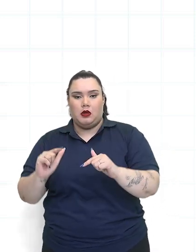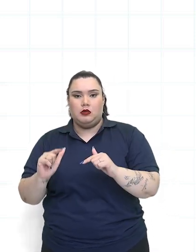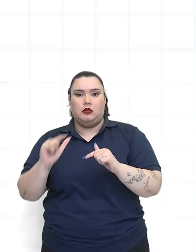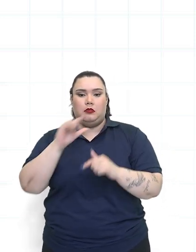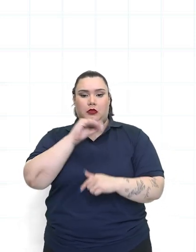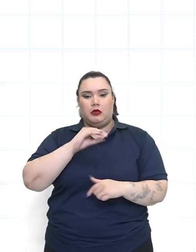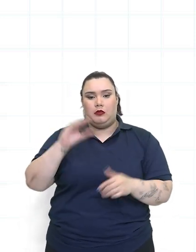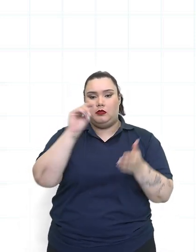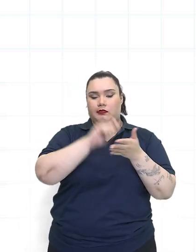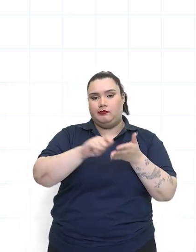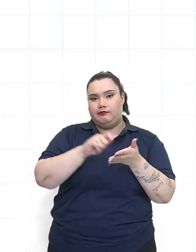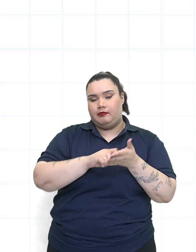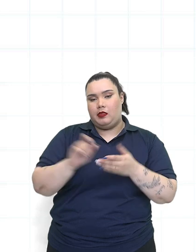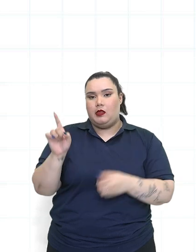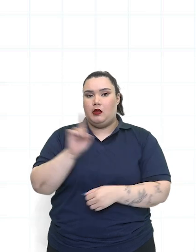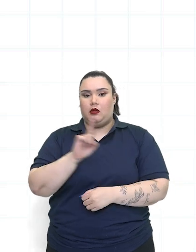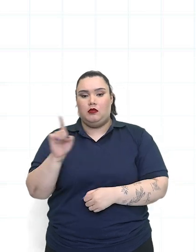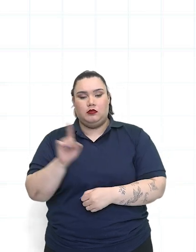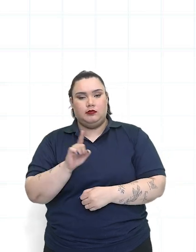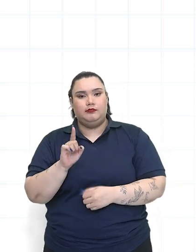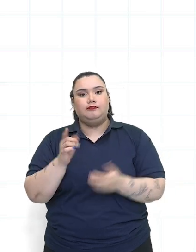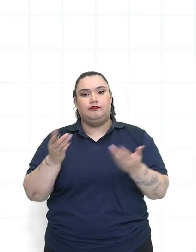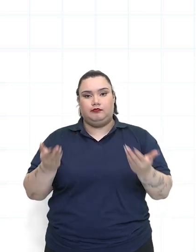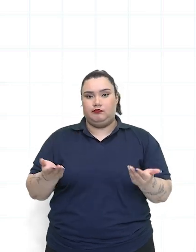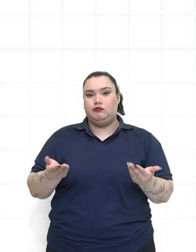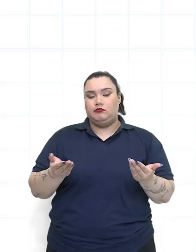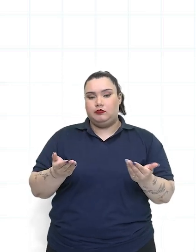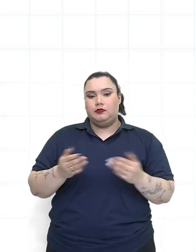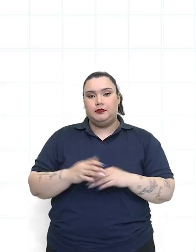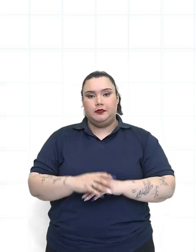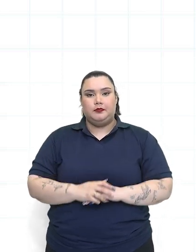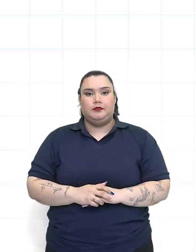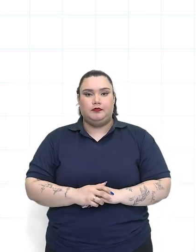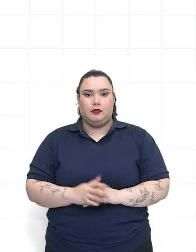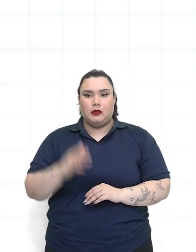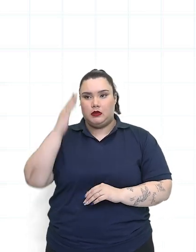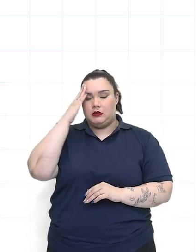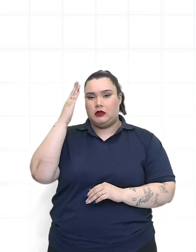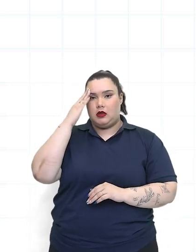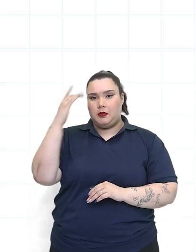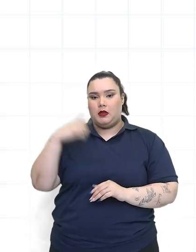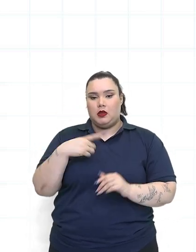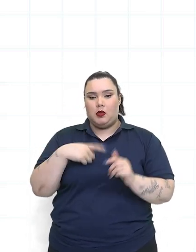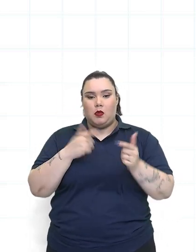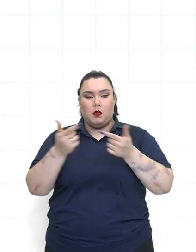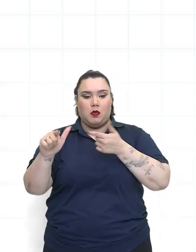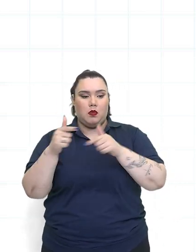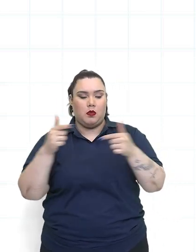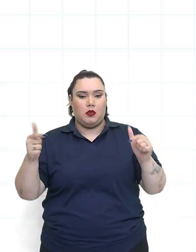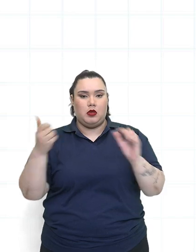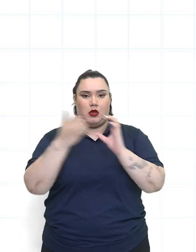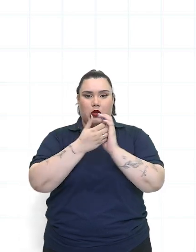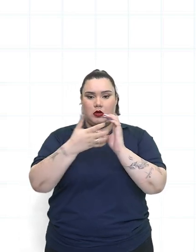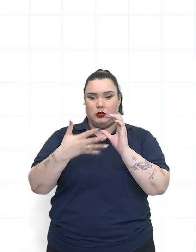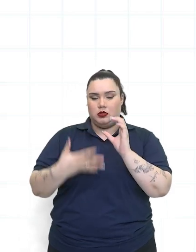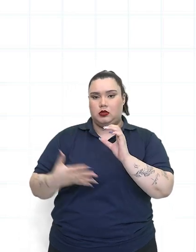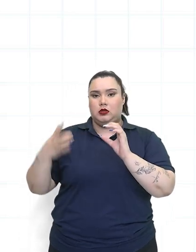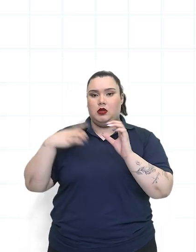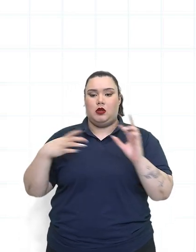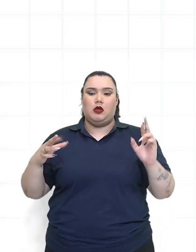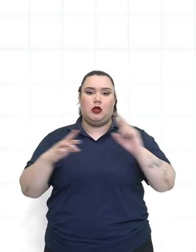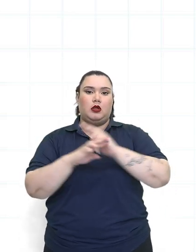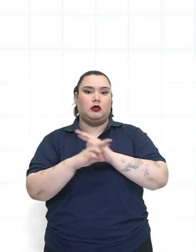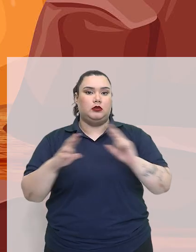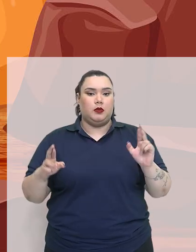escrita? Não, com certeza que não. Existem outros elementos que estão por trás, né,